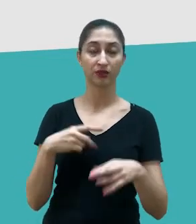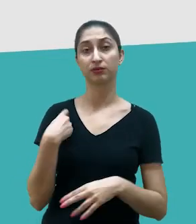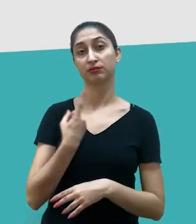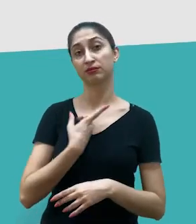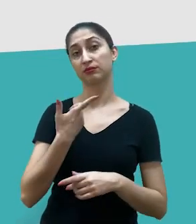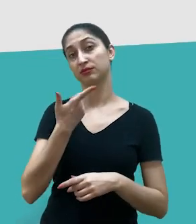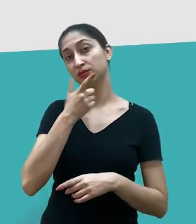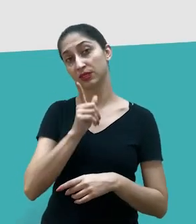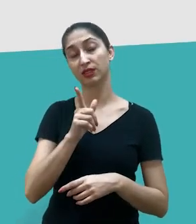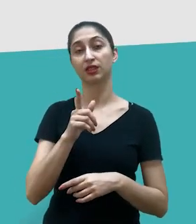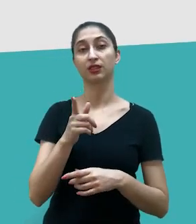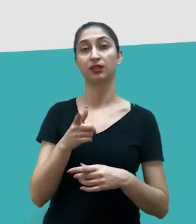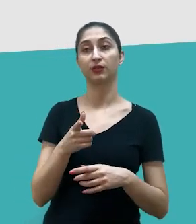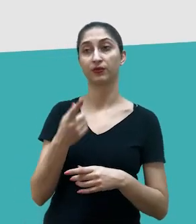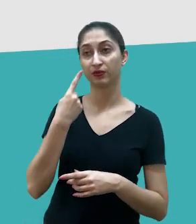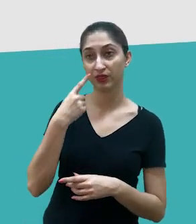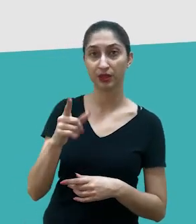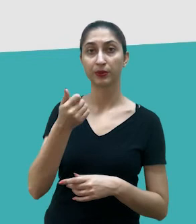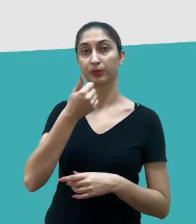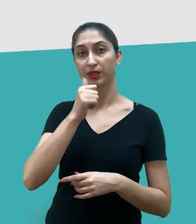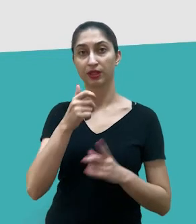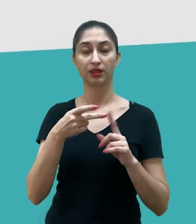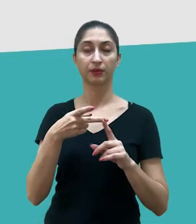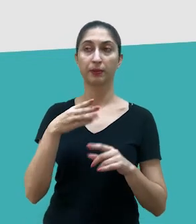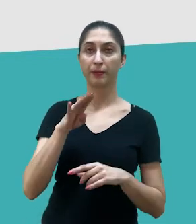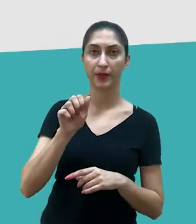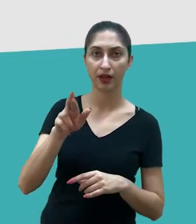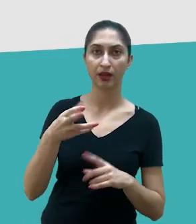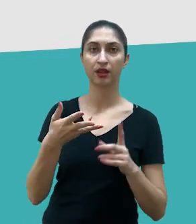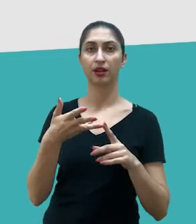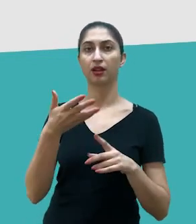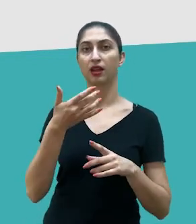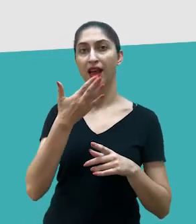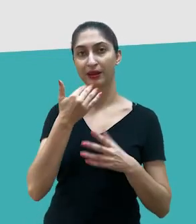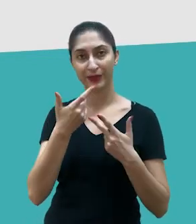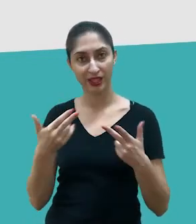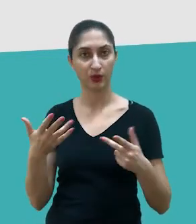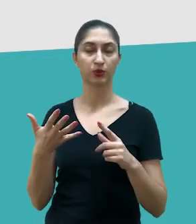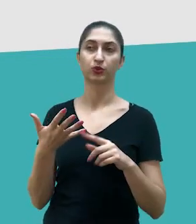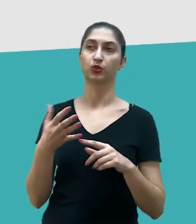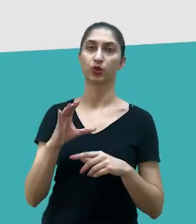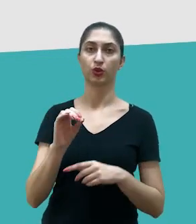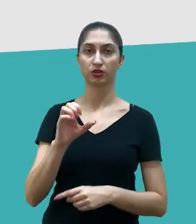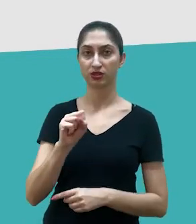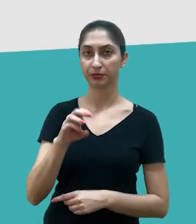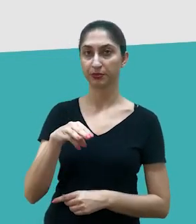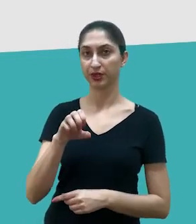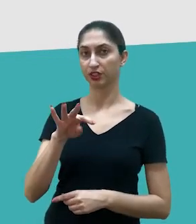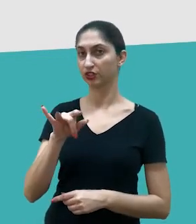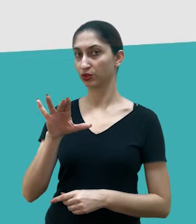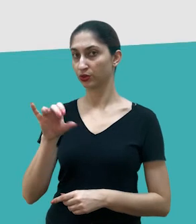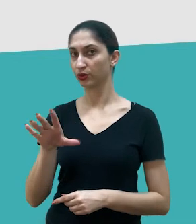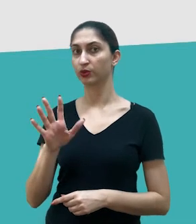em bares, em bebidas, em alimentos, em cosméticos, né? Tem marcas de cosméticos que a gente já pode pegar a embalagem